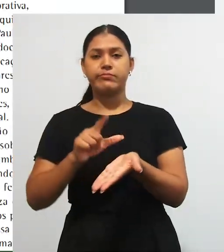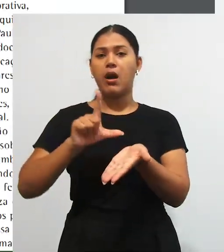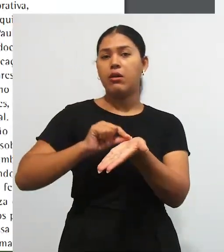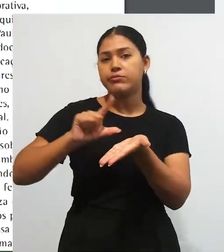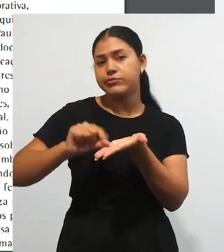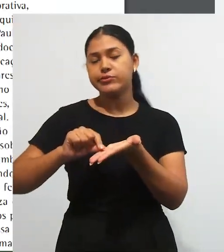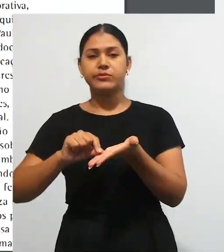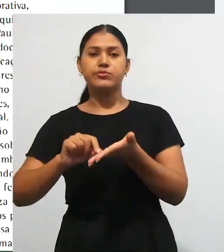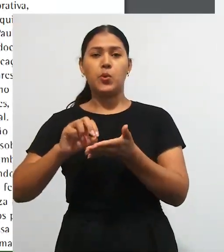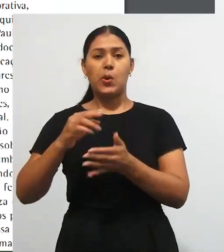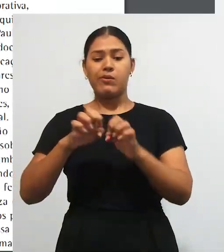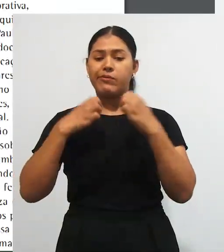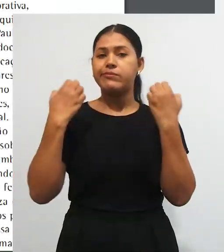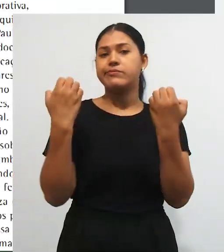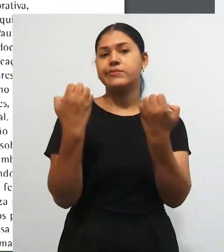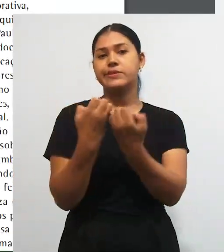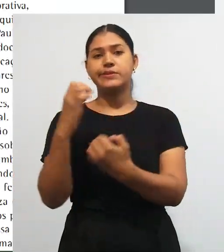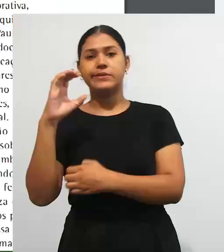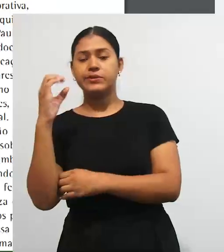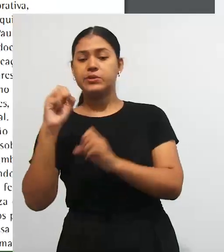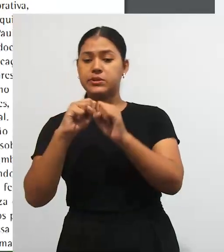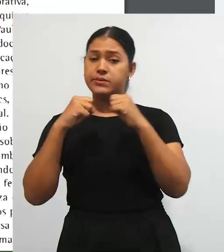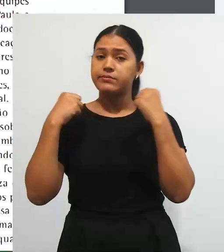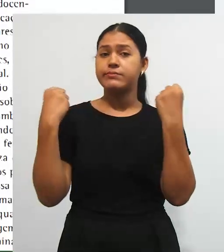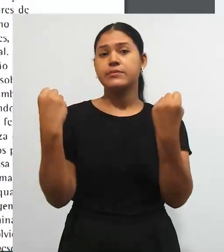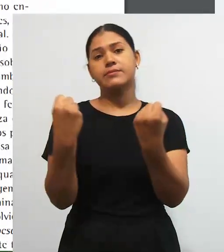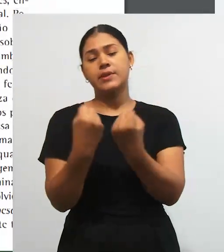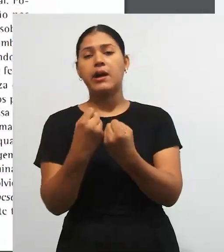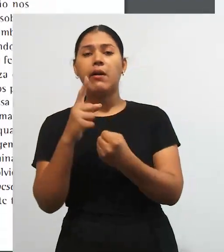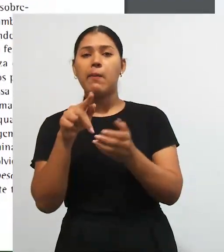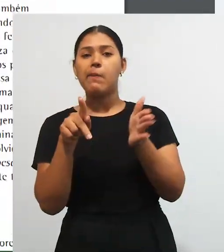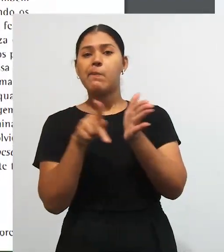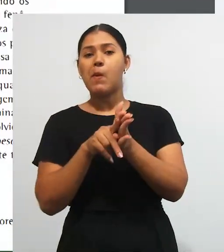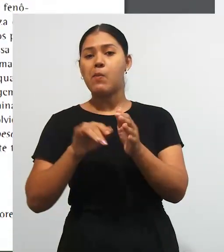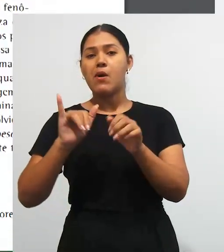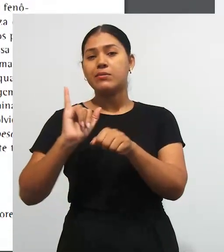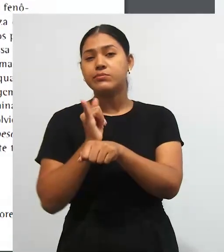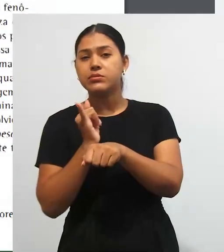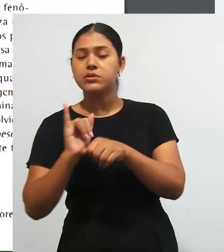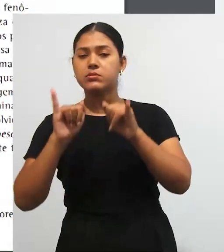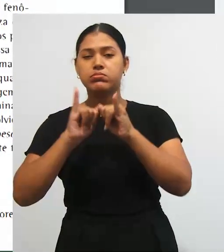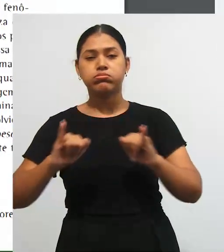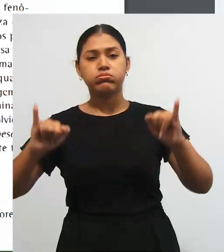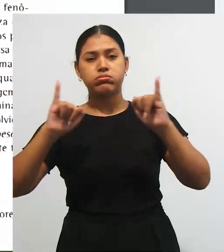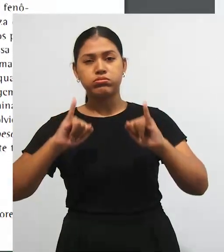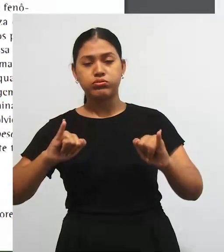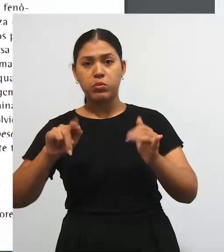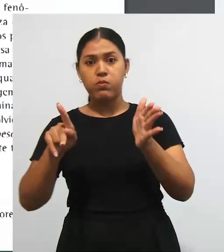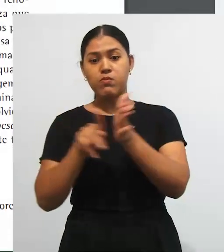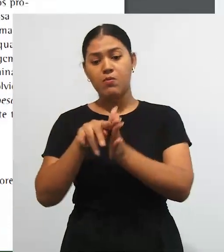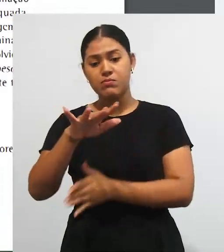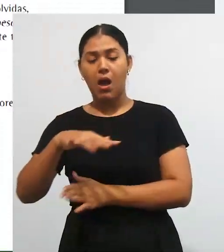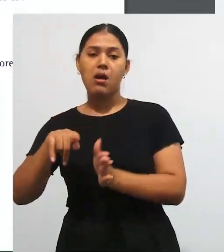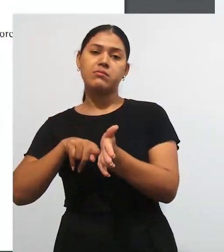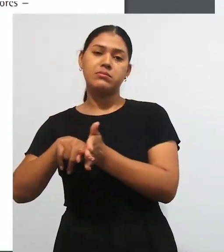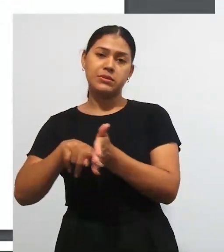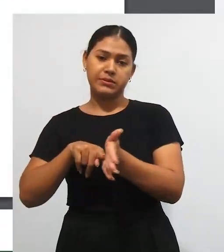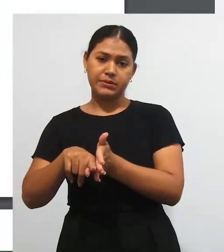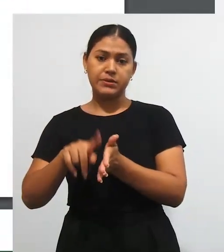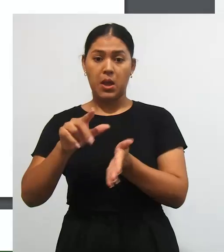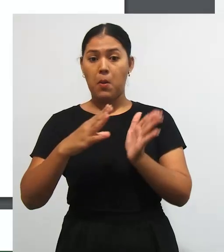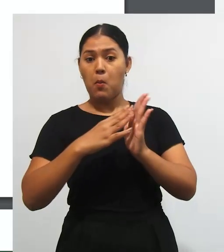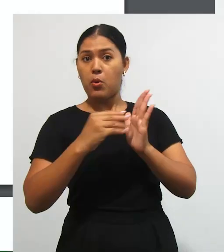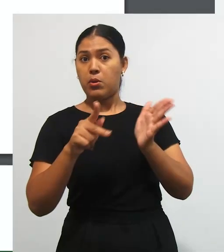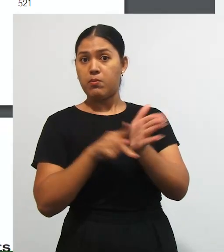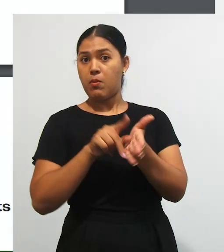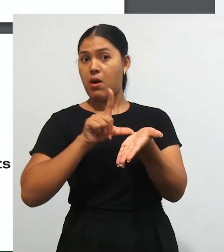de um artigo, por meio de um evento científico, um seminário. É assim que a gente comunica a novidade da pesquisa. Isso aqui eu tenho um